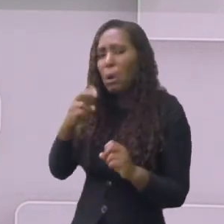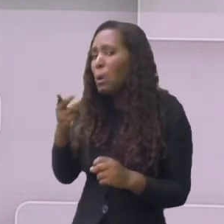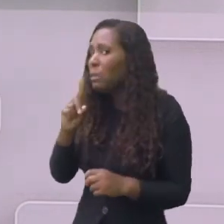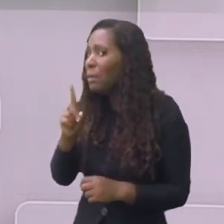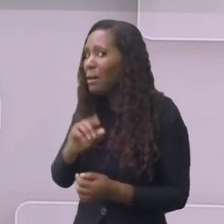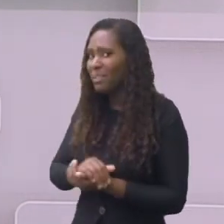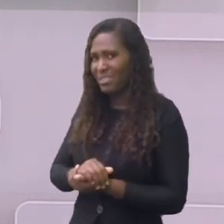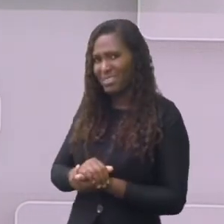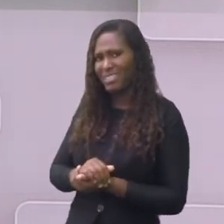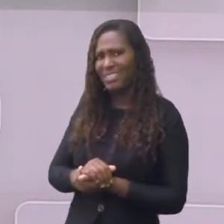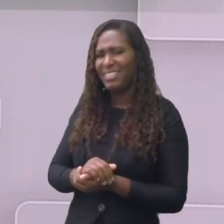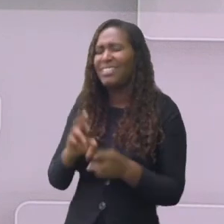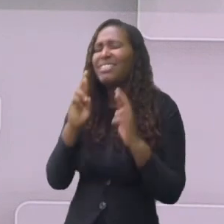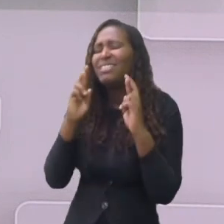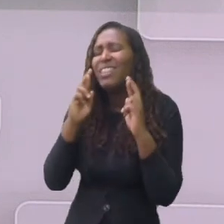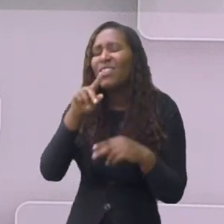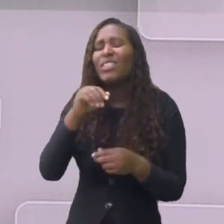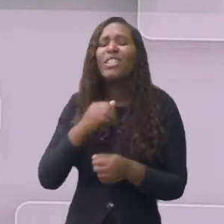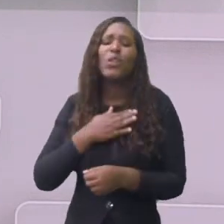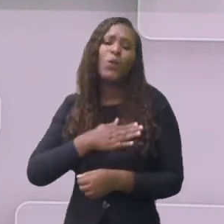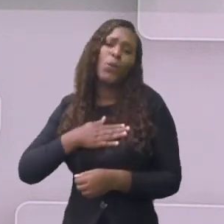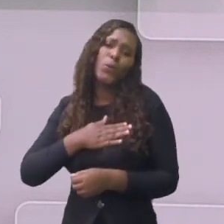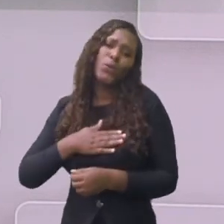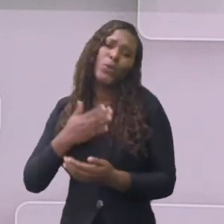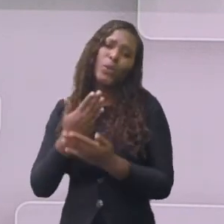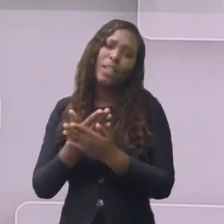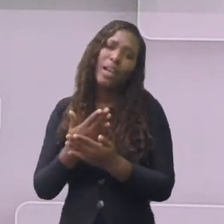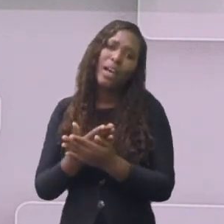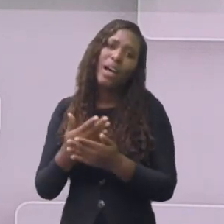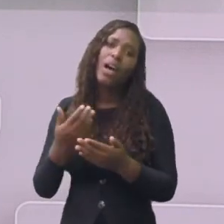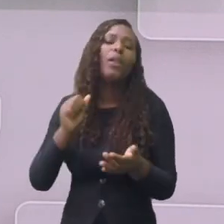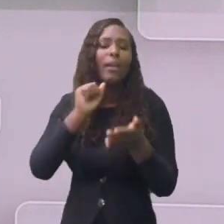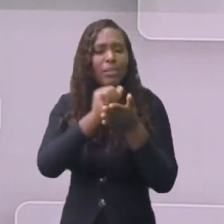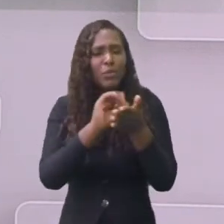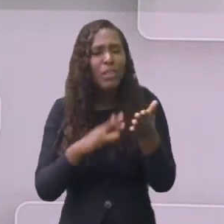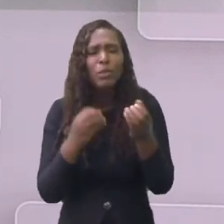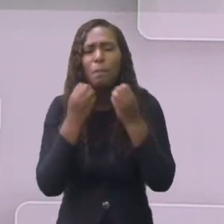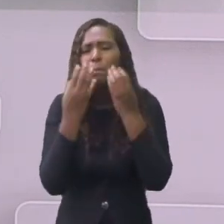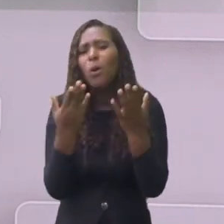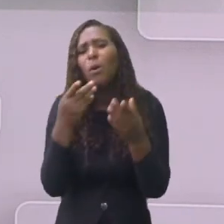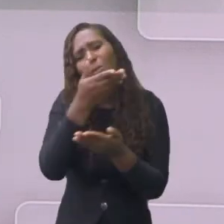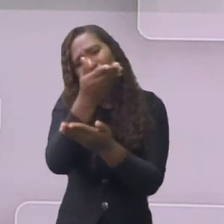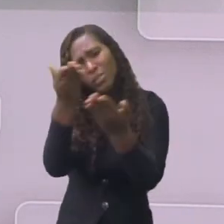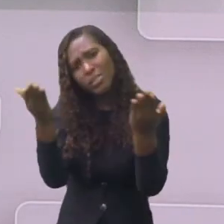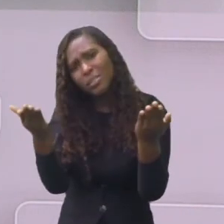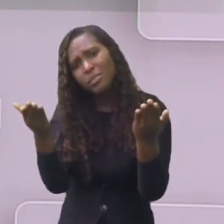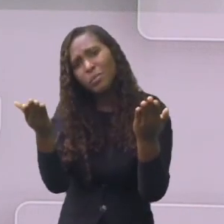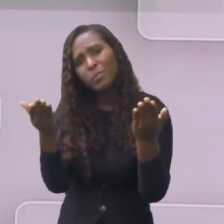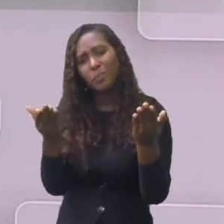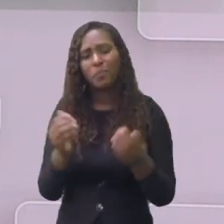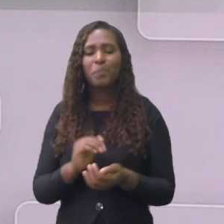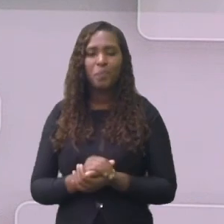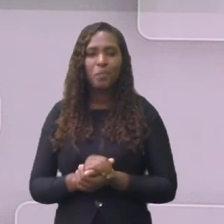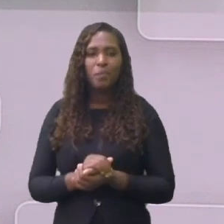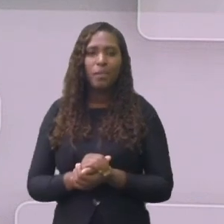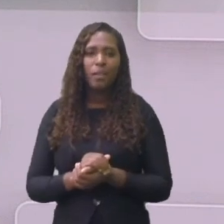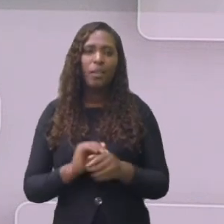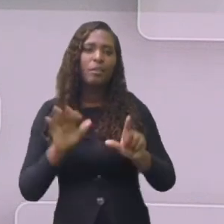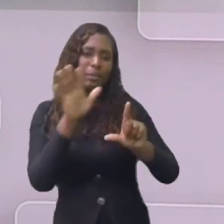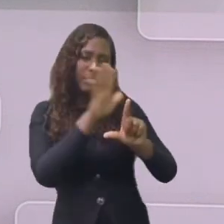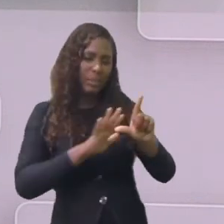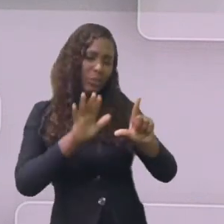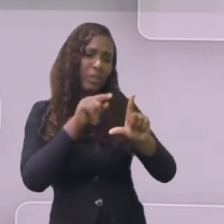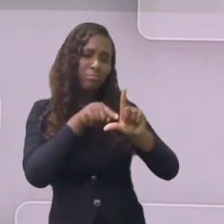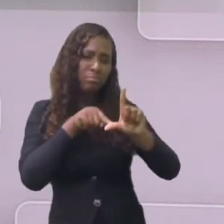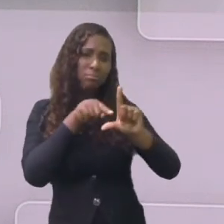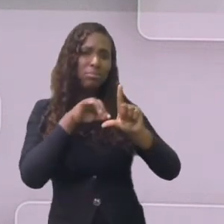e desejo a todos vocês um bom trabalho. E para acessar as nossas atividades na plataforma SMED-GV, aponte a câmera do seu celular na